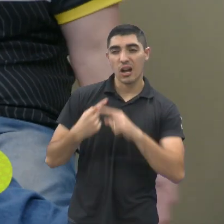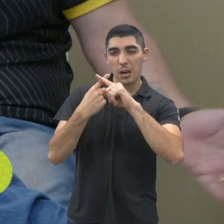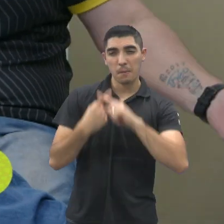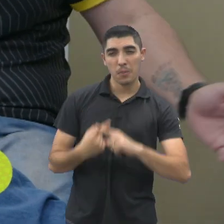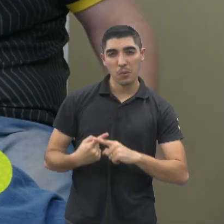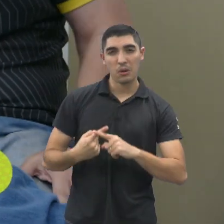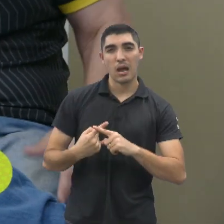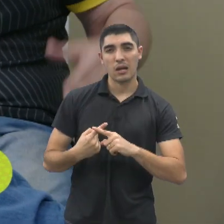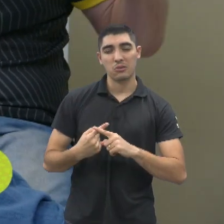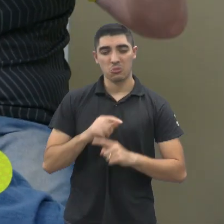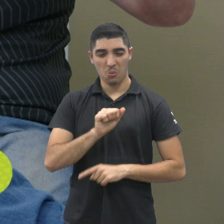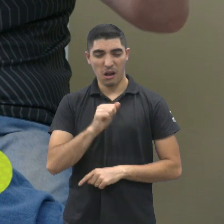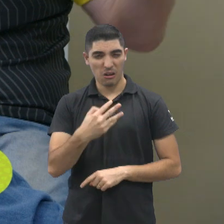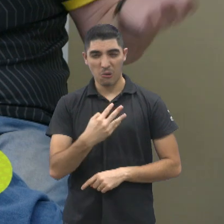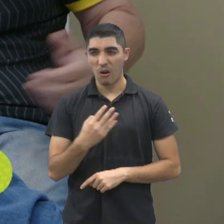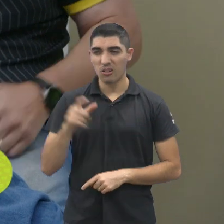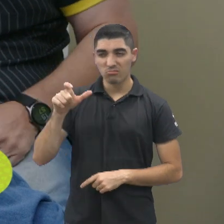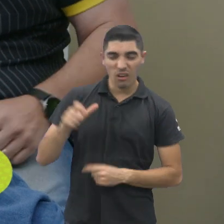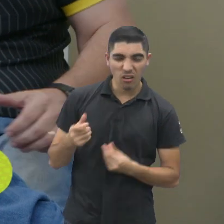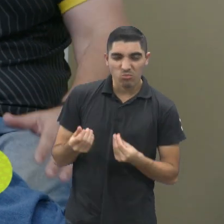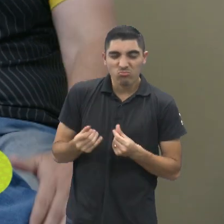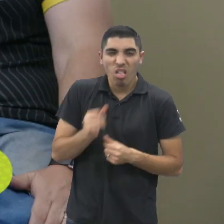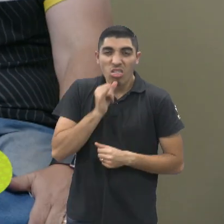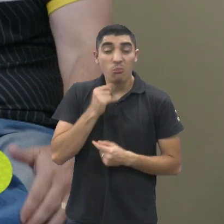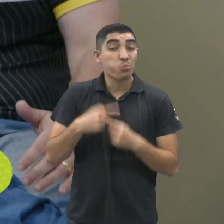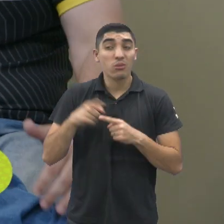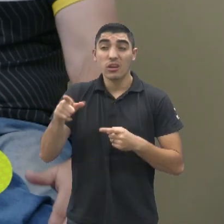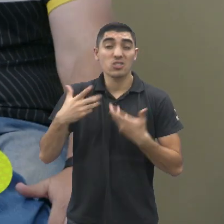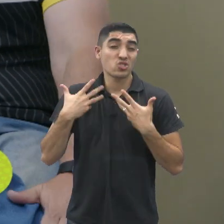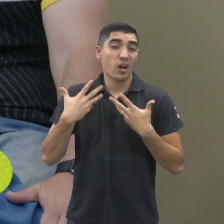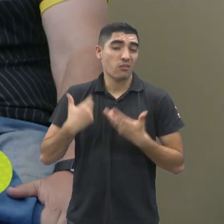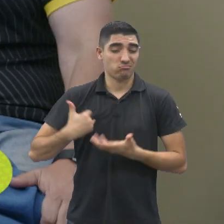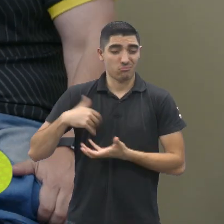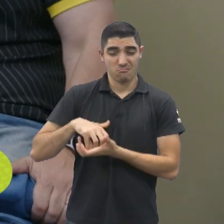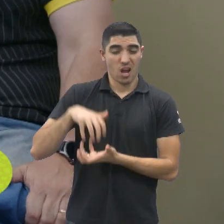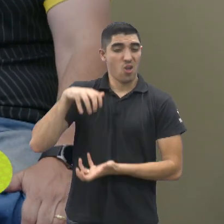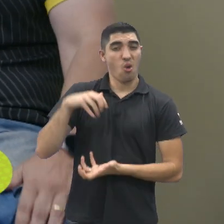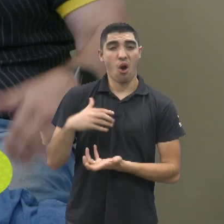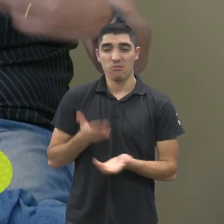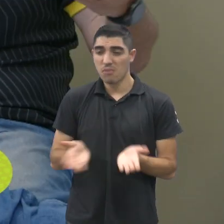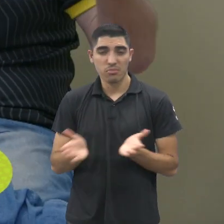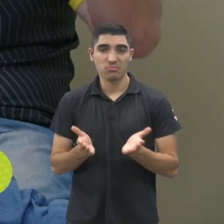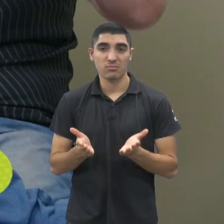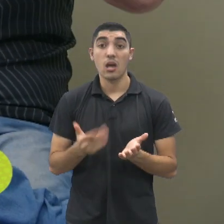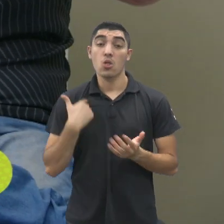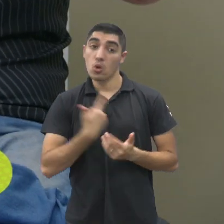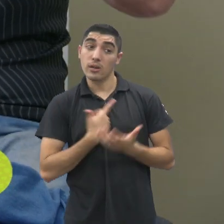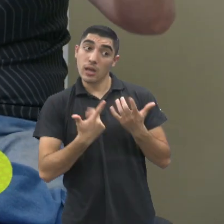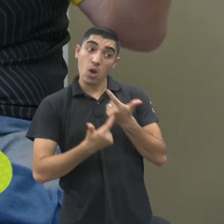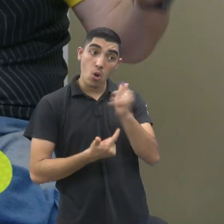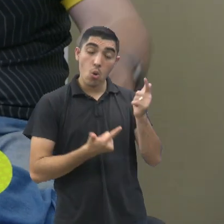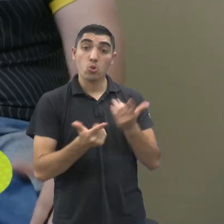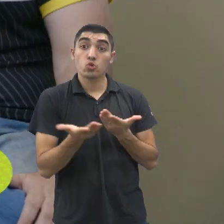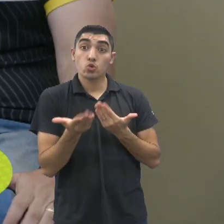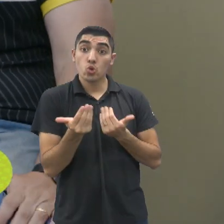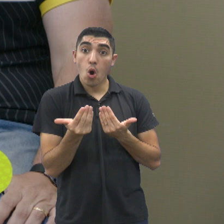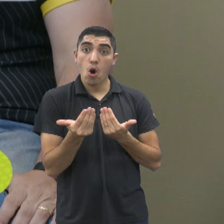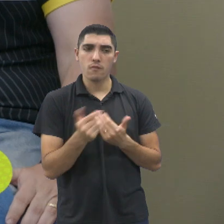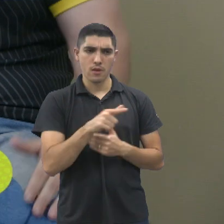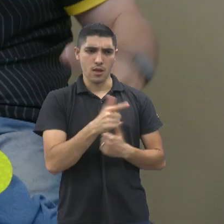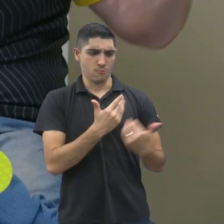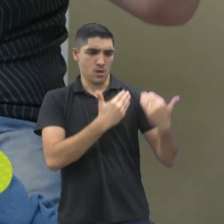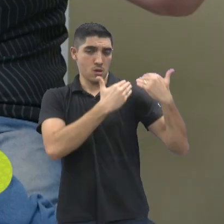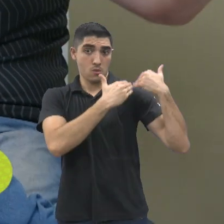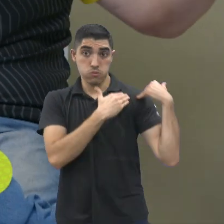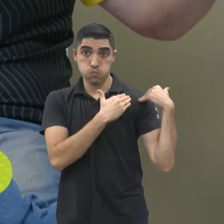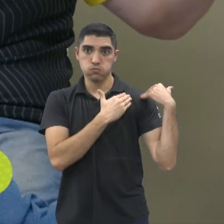idade, ele já não tem muito mais o que ver na carreira, né? Então a gente quer gente comprometida, garotos que queiram buscar um lugar ao